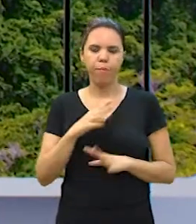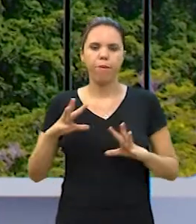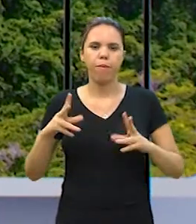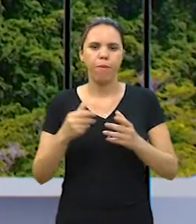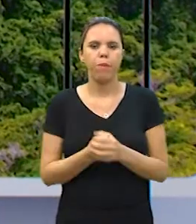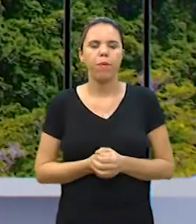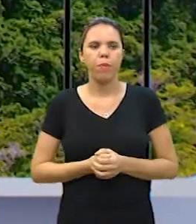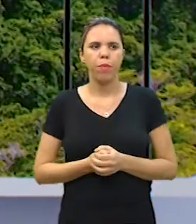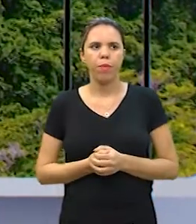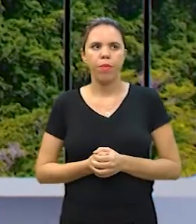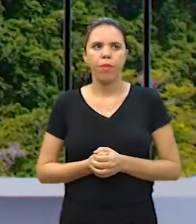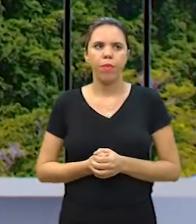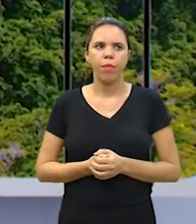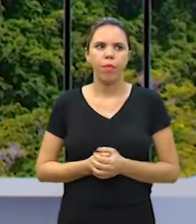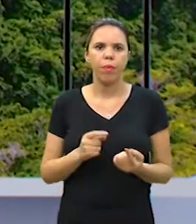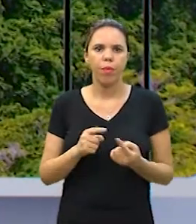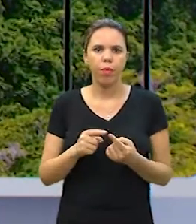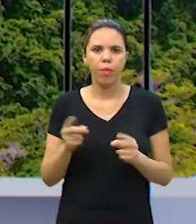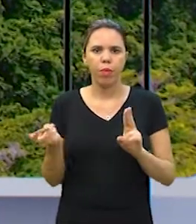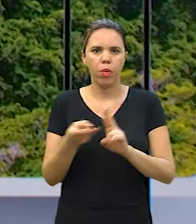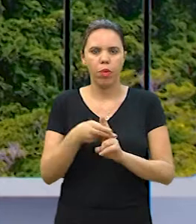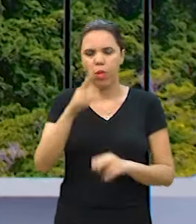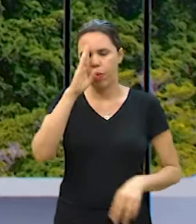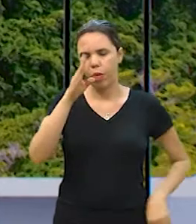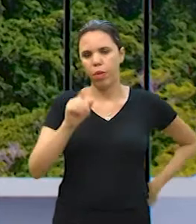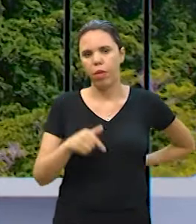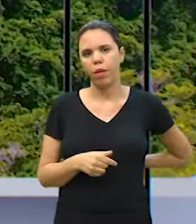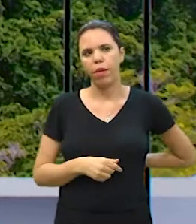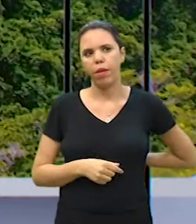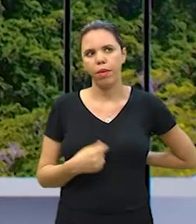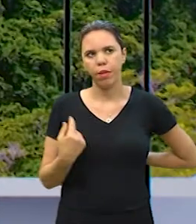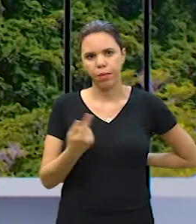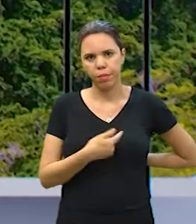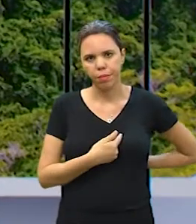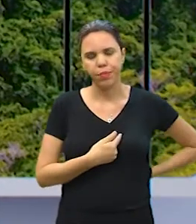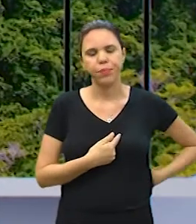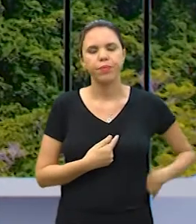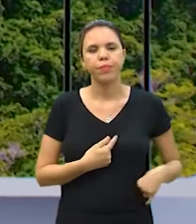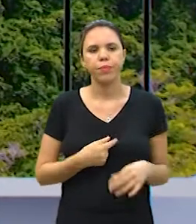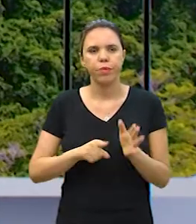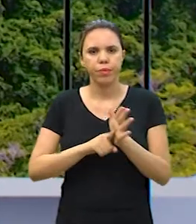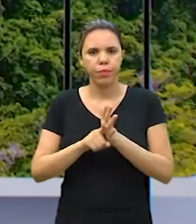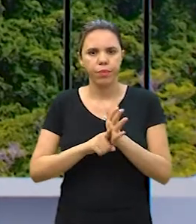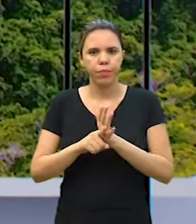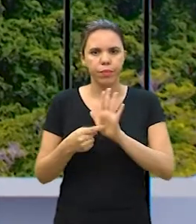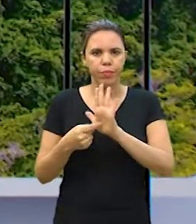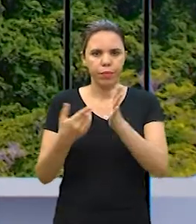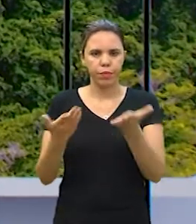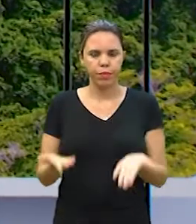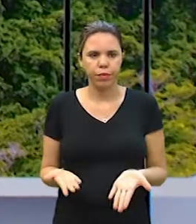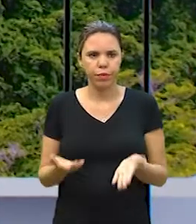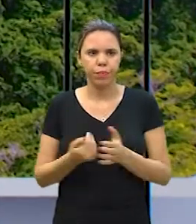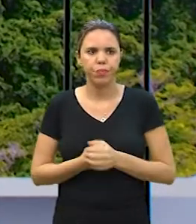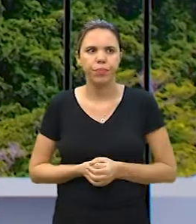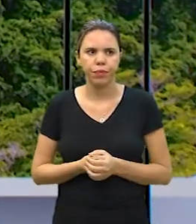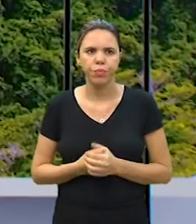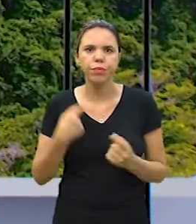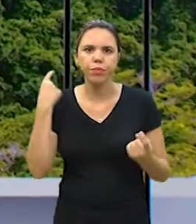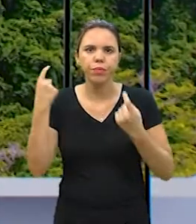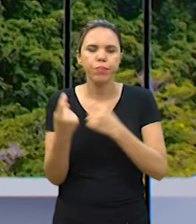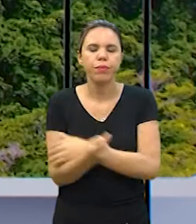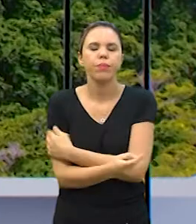como um todo. E nesse sentido, o SUS é fundamental, né? Os dados que você mostrou são dados que